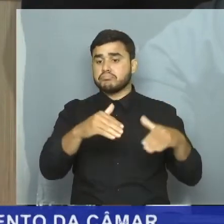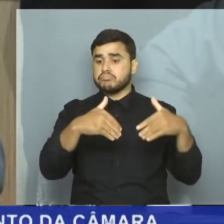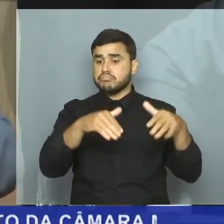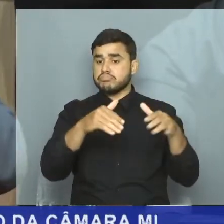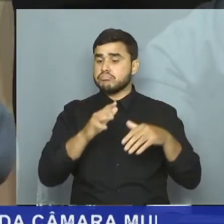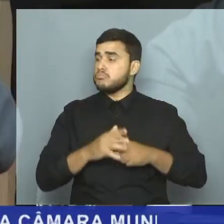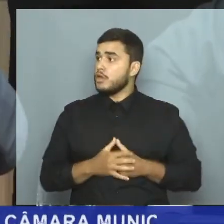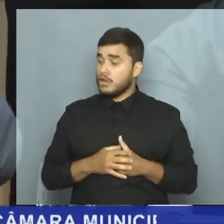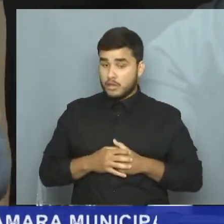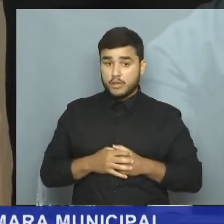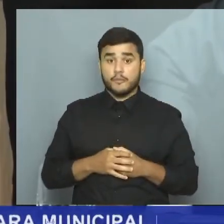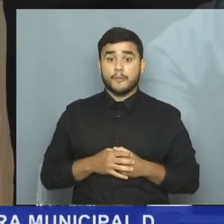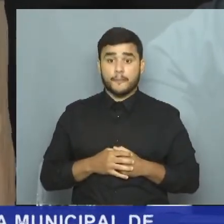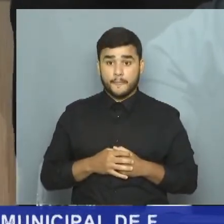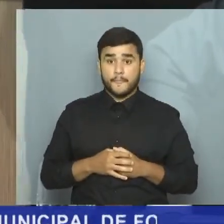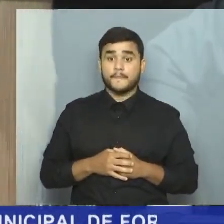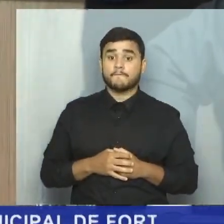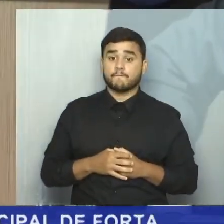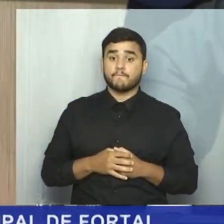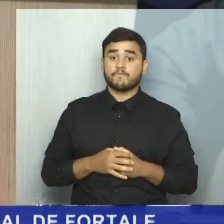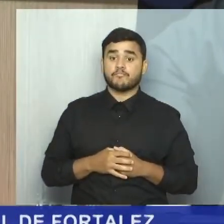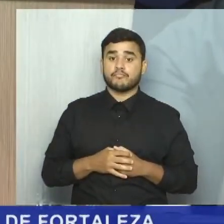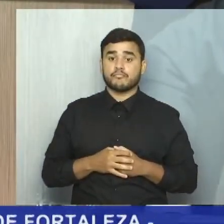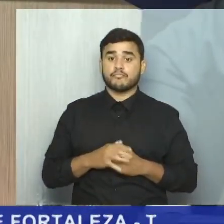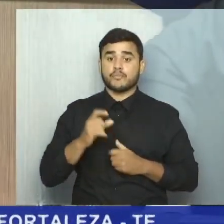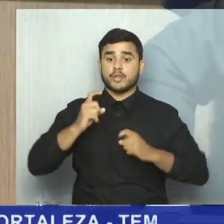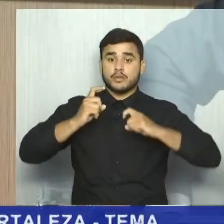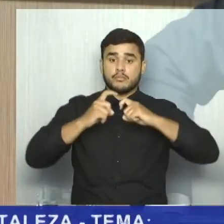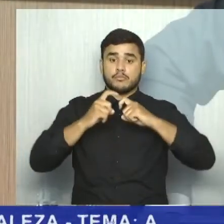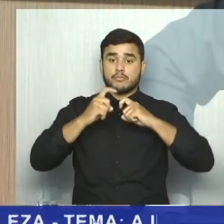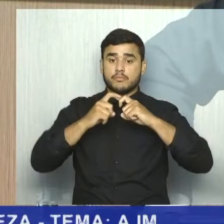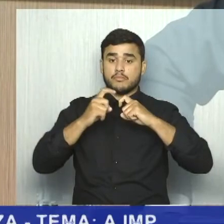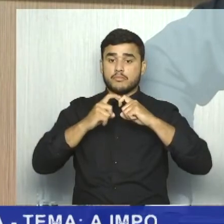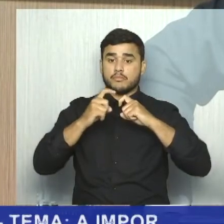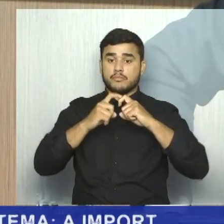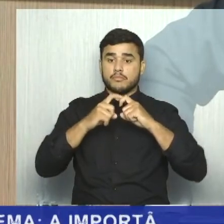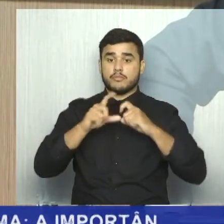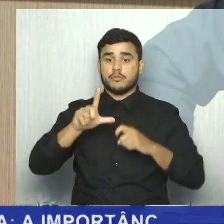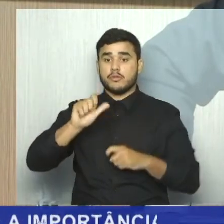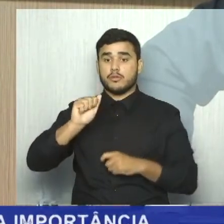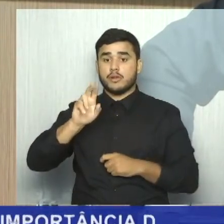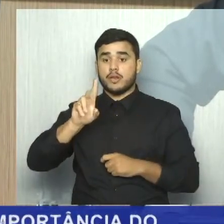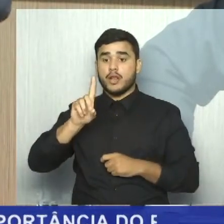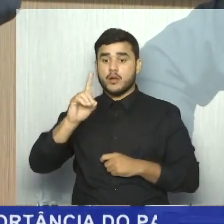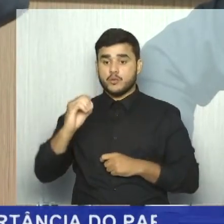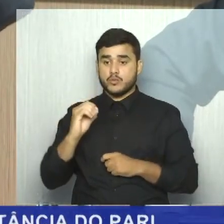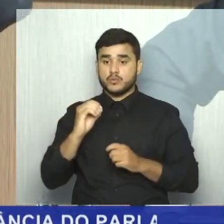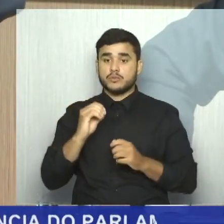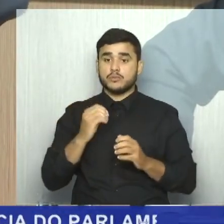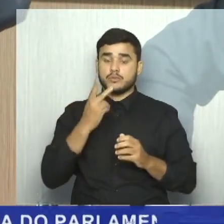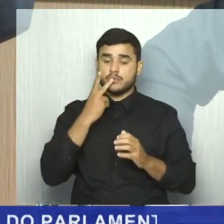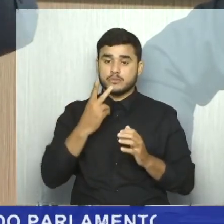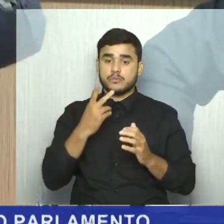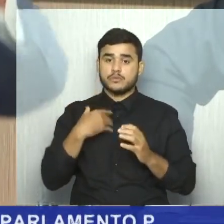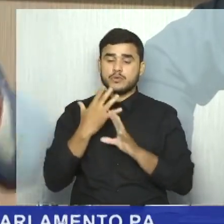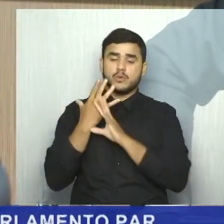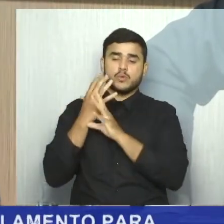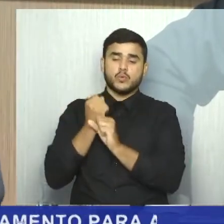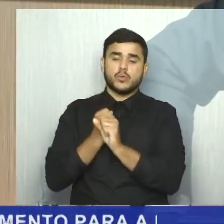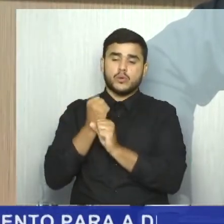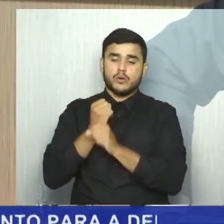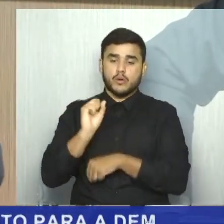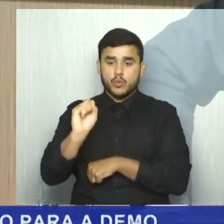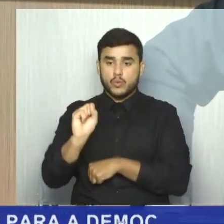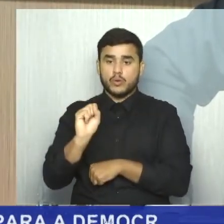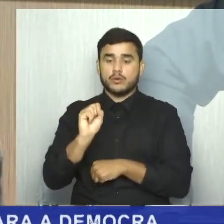Assim, sabe quem está ameaçado? O médico laudador. Médico, profissional que demora 8 anos para formar,